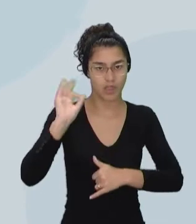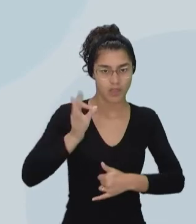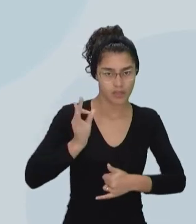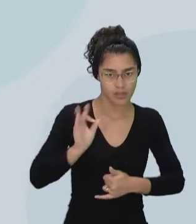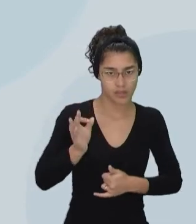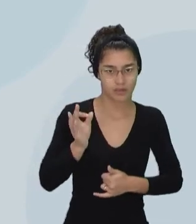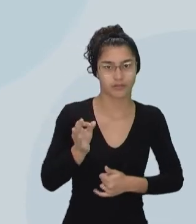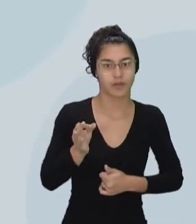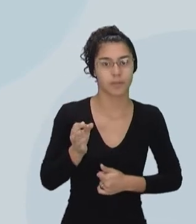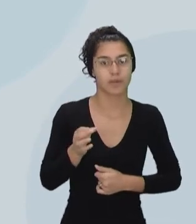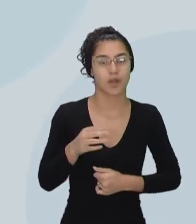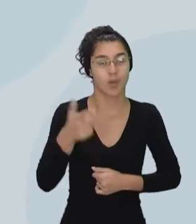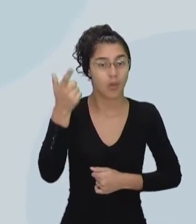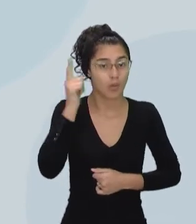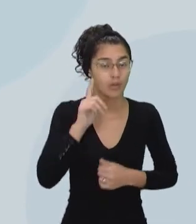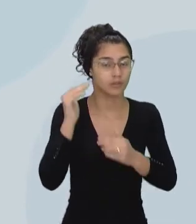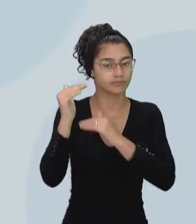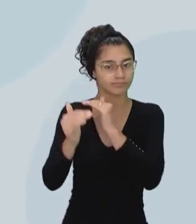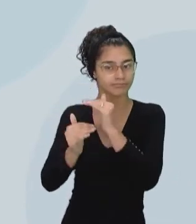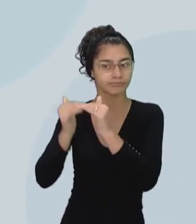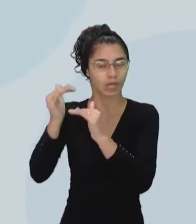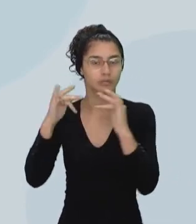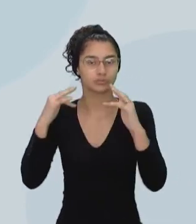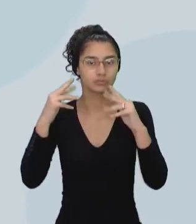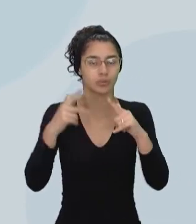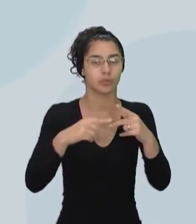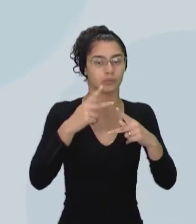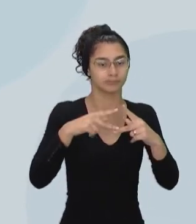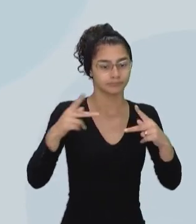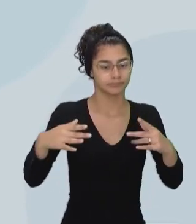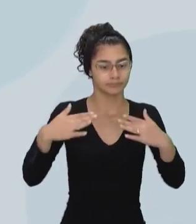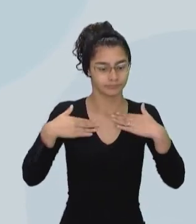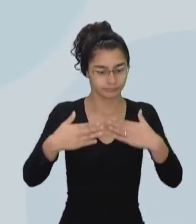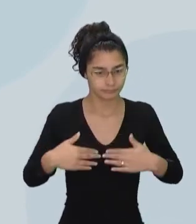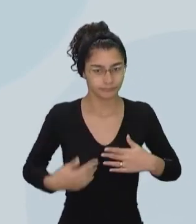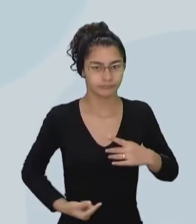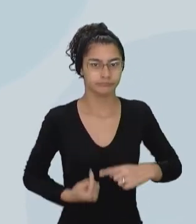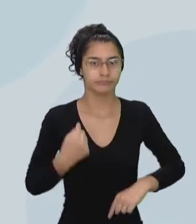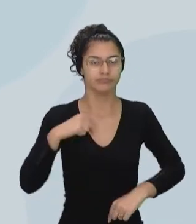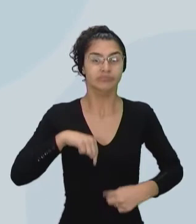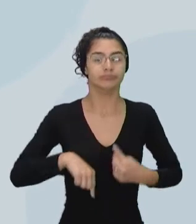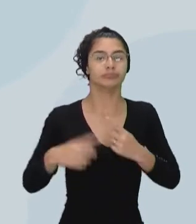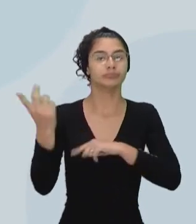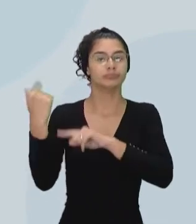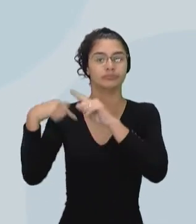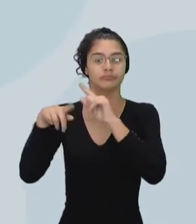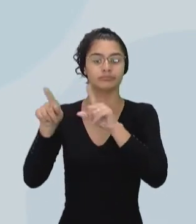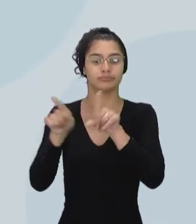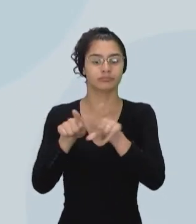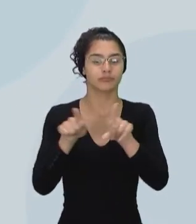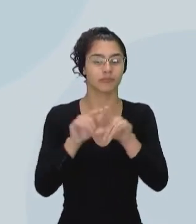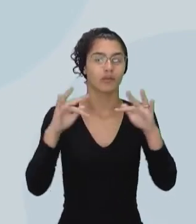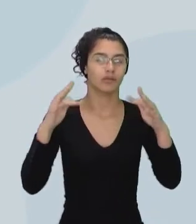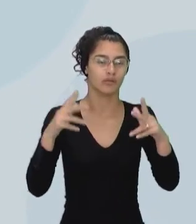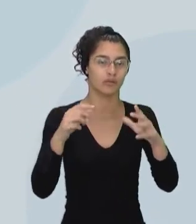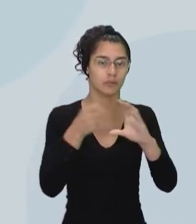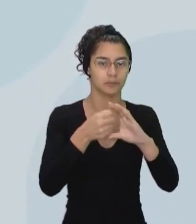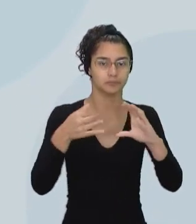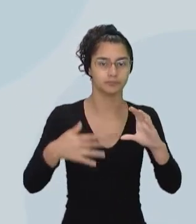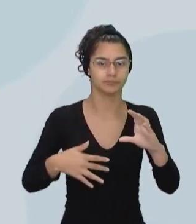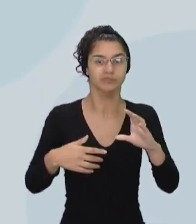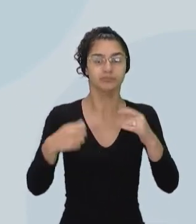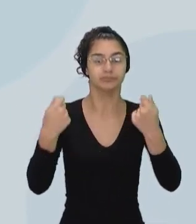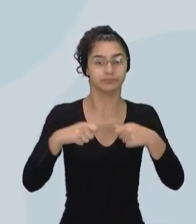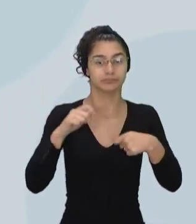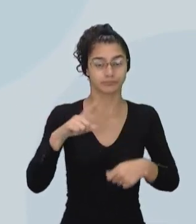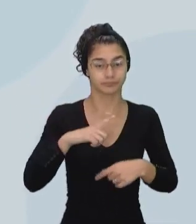para amadurecer, para maturar aí todo o seu metabolismo, para desenvolver todos os aspectos fisiológicos